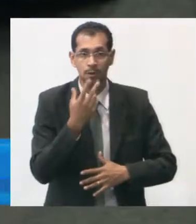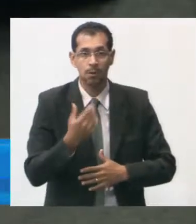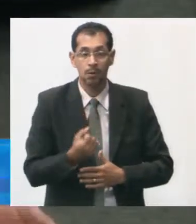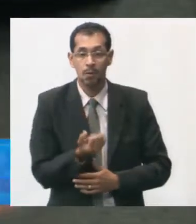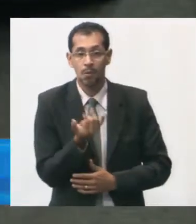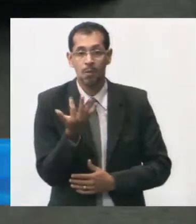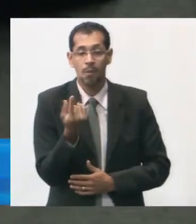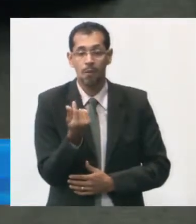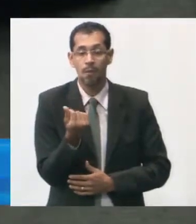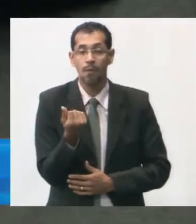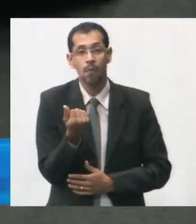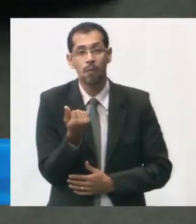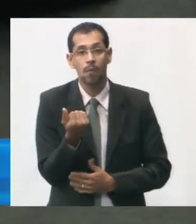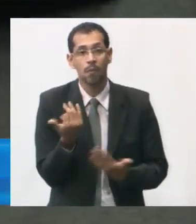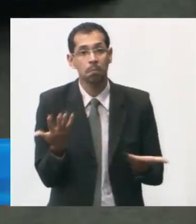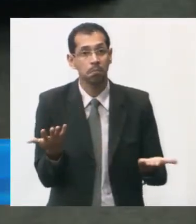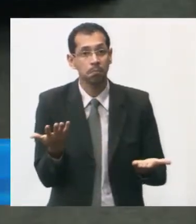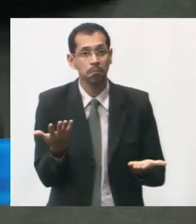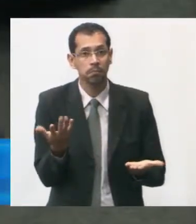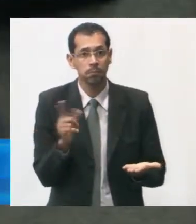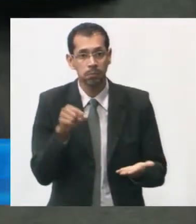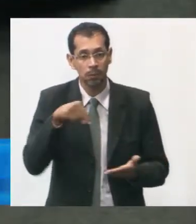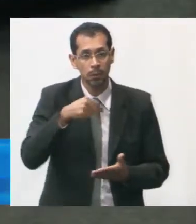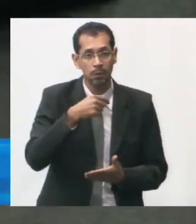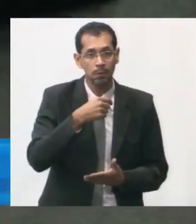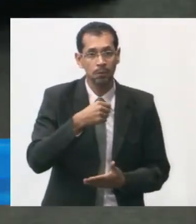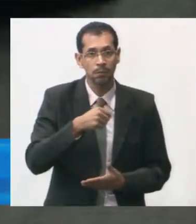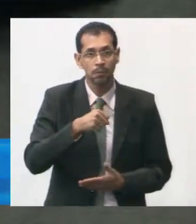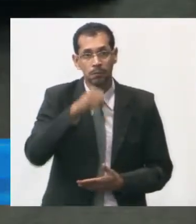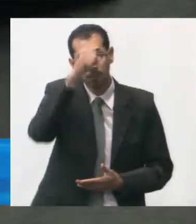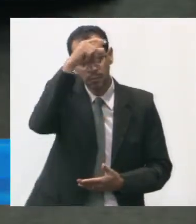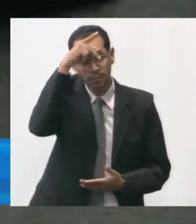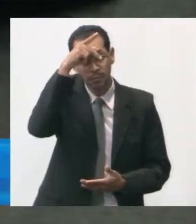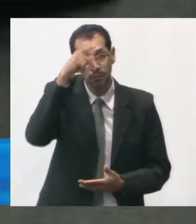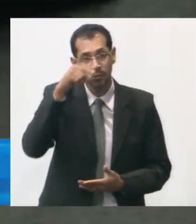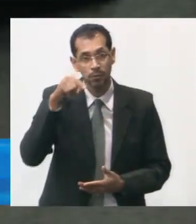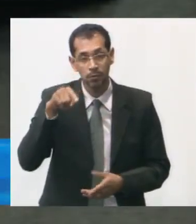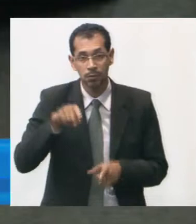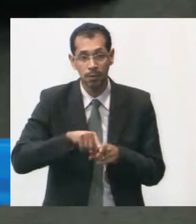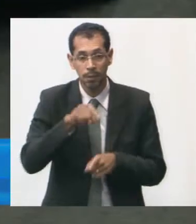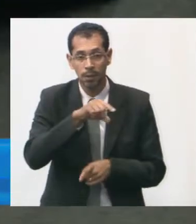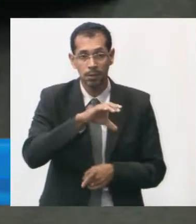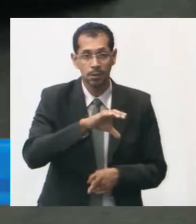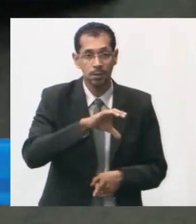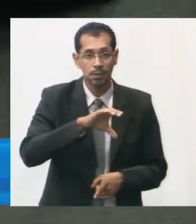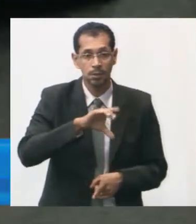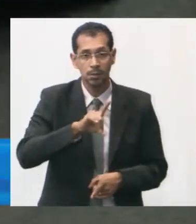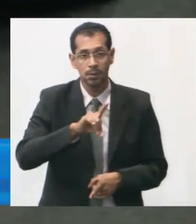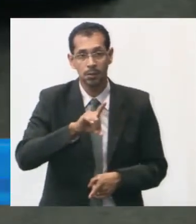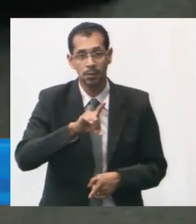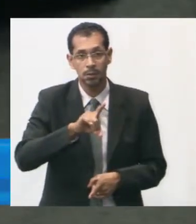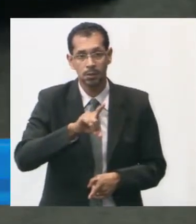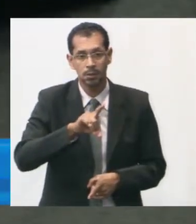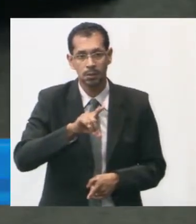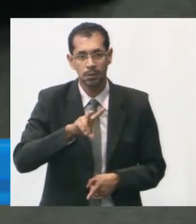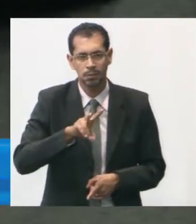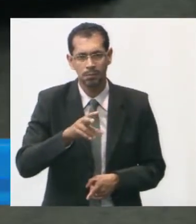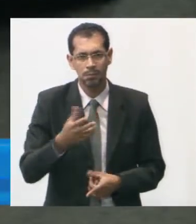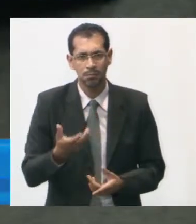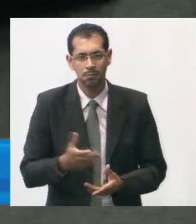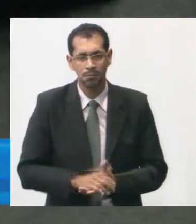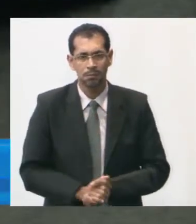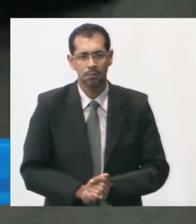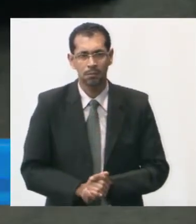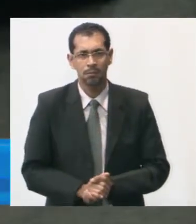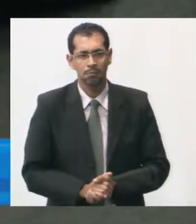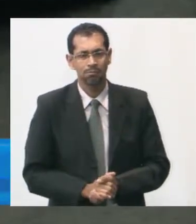é o valor que a prefeitura, na verdade, a CDV recebe de todas as concessões no município de Vitória? A Praia de